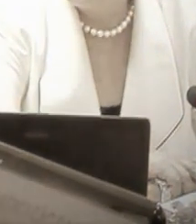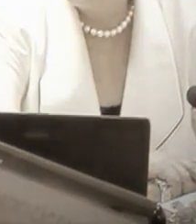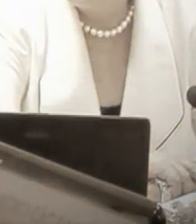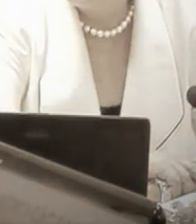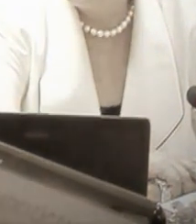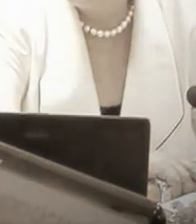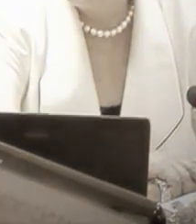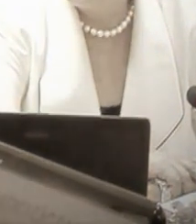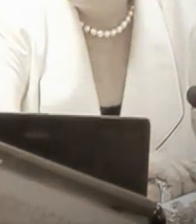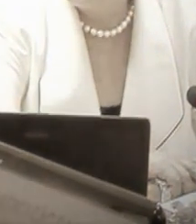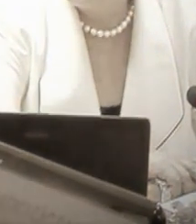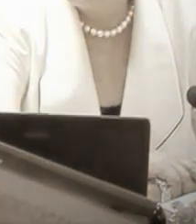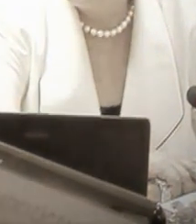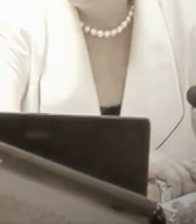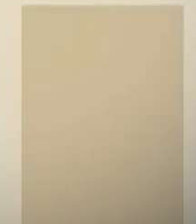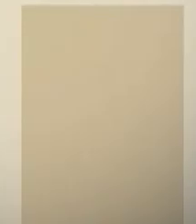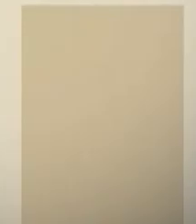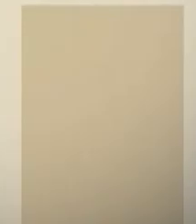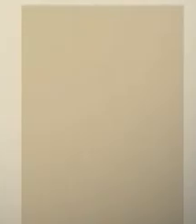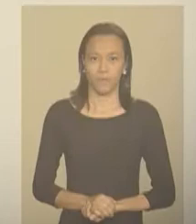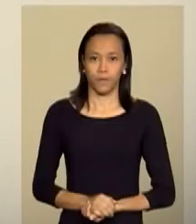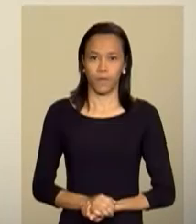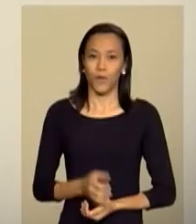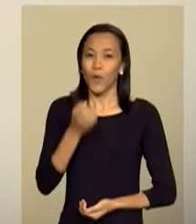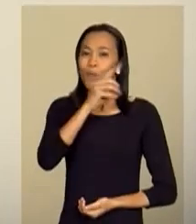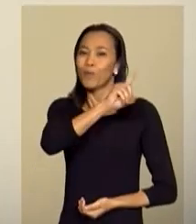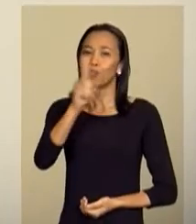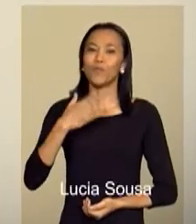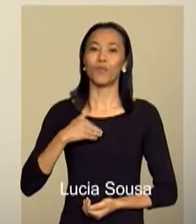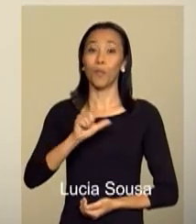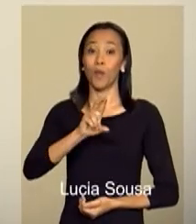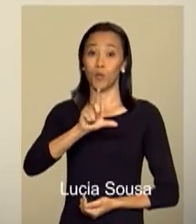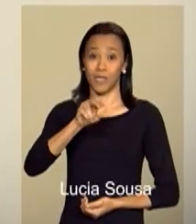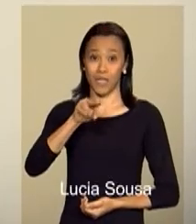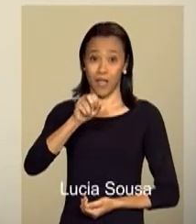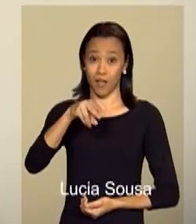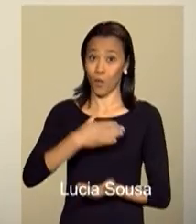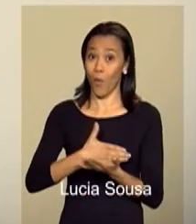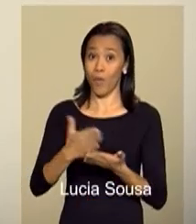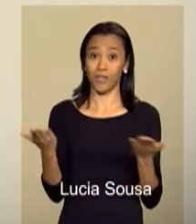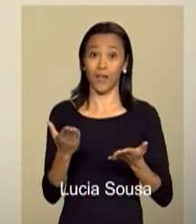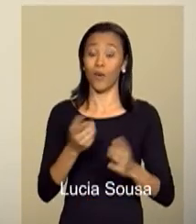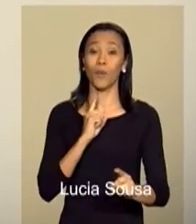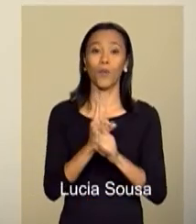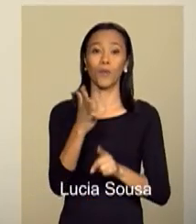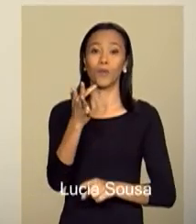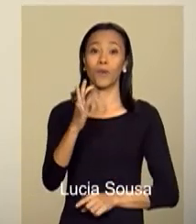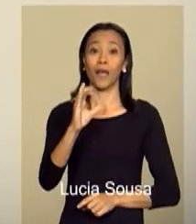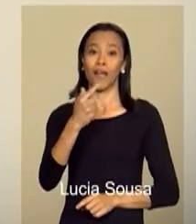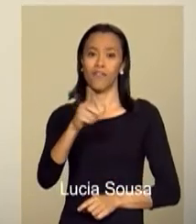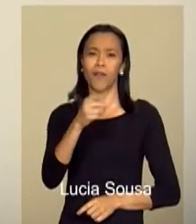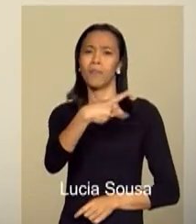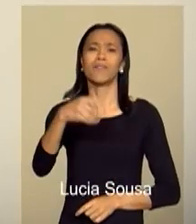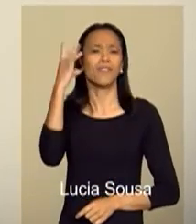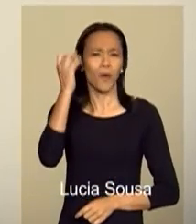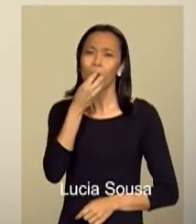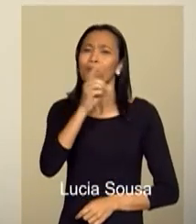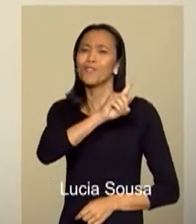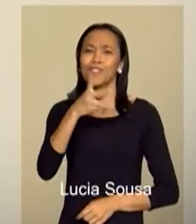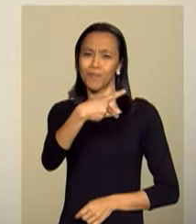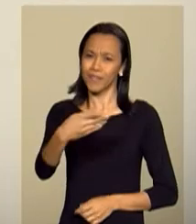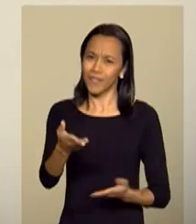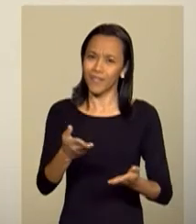café com a Presidenta Olá bom dia eu sou o Luciano Seixas e começa agora mais um café com a presidenta Dilma Bom dia